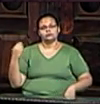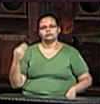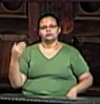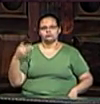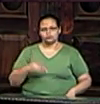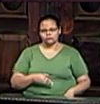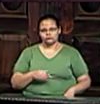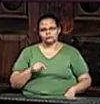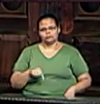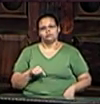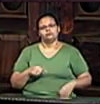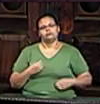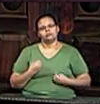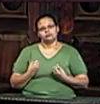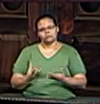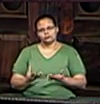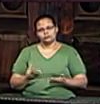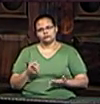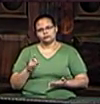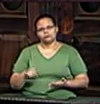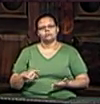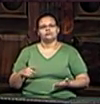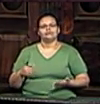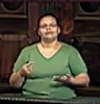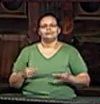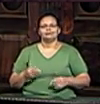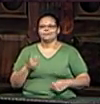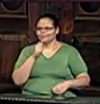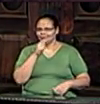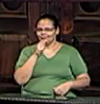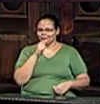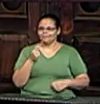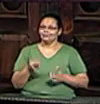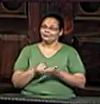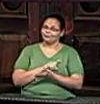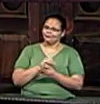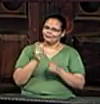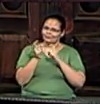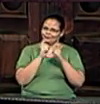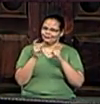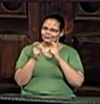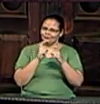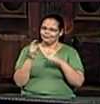trouxeram de uma maneira intempestiva, sem uma discussão prévia,